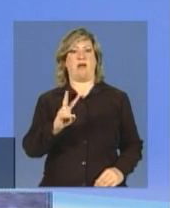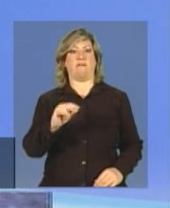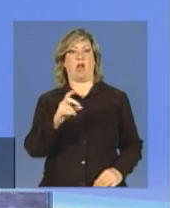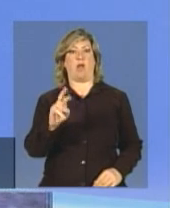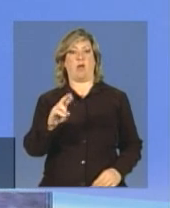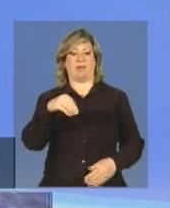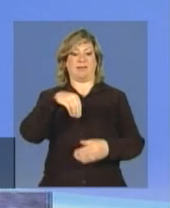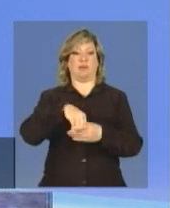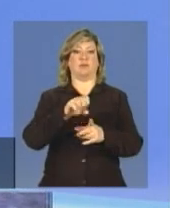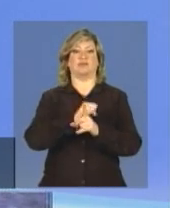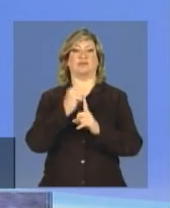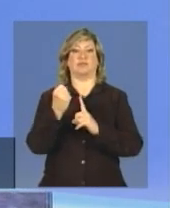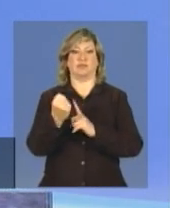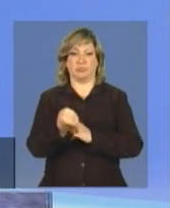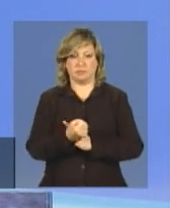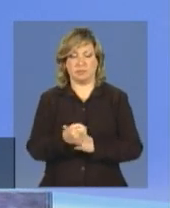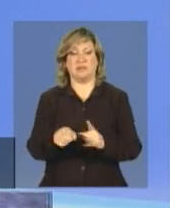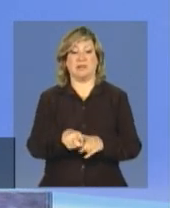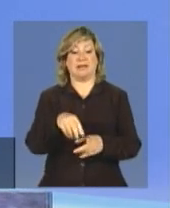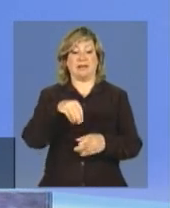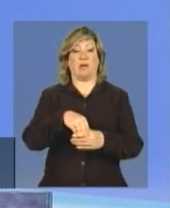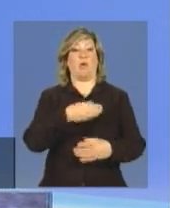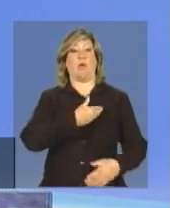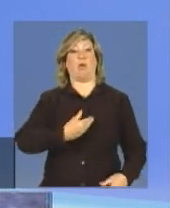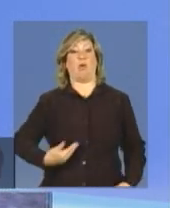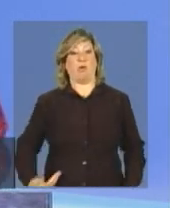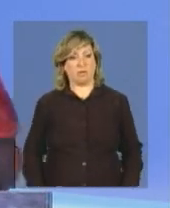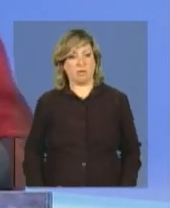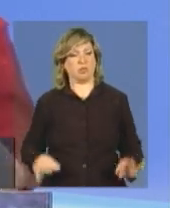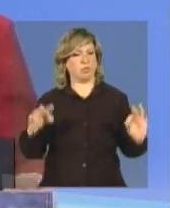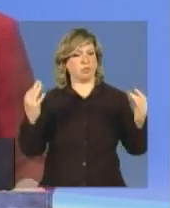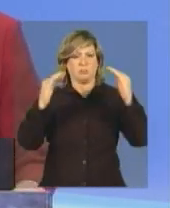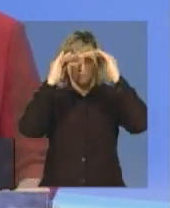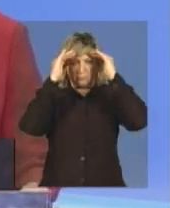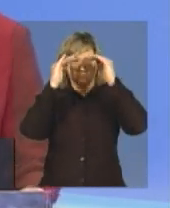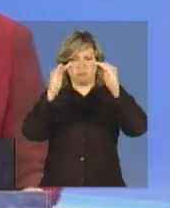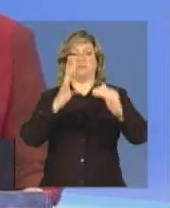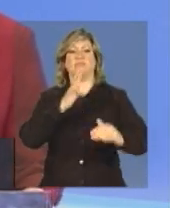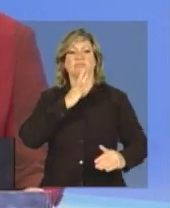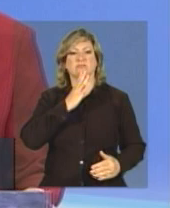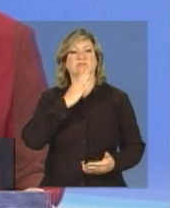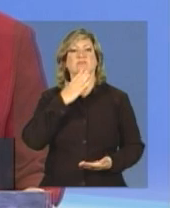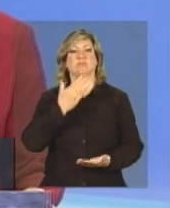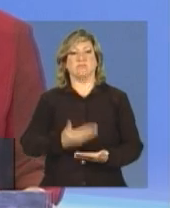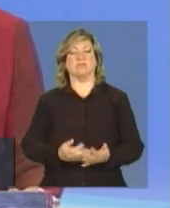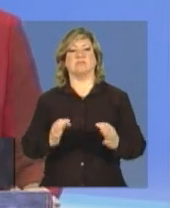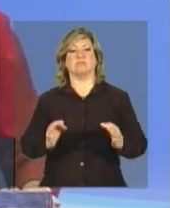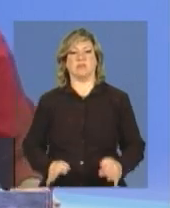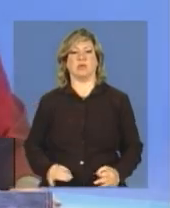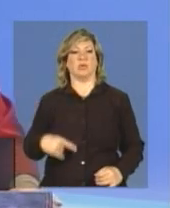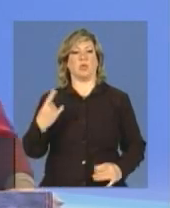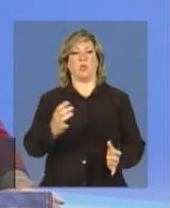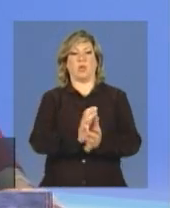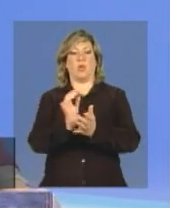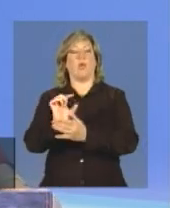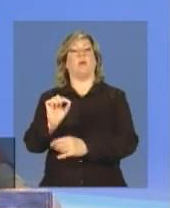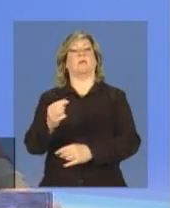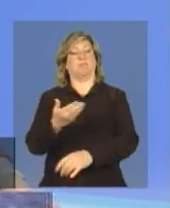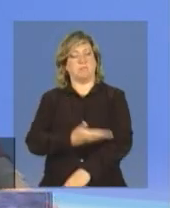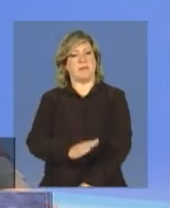social, de reconhecimento do governo, de reconhecimento das diferentes instituições, a